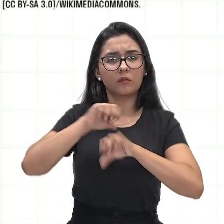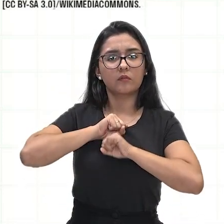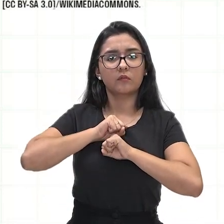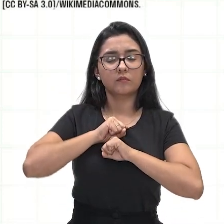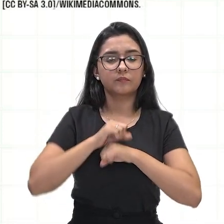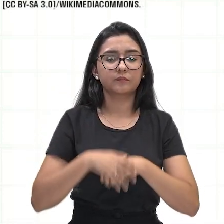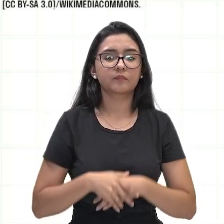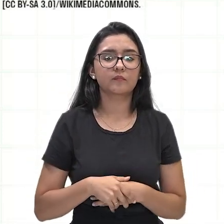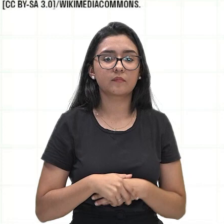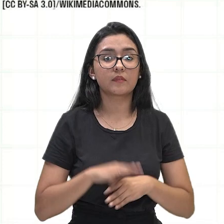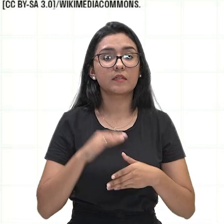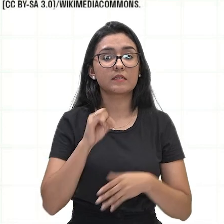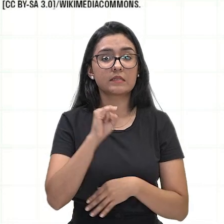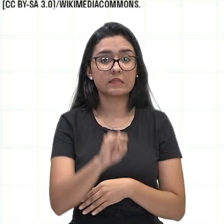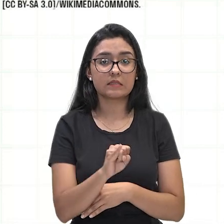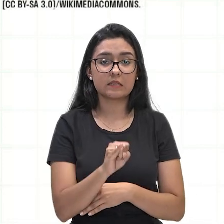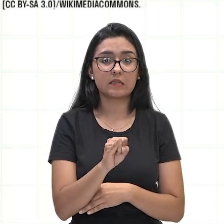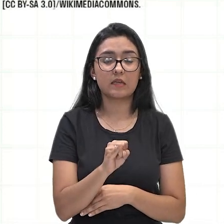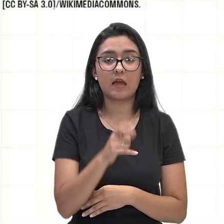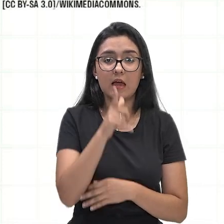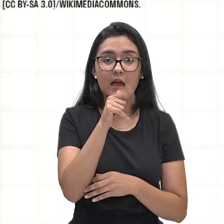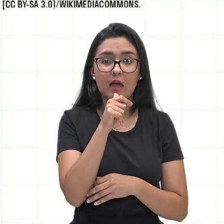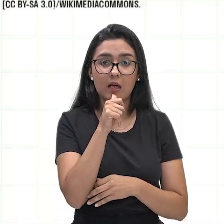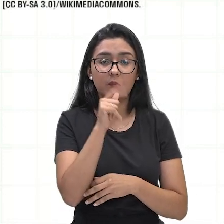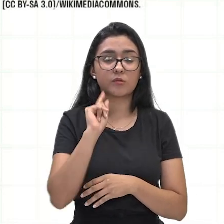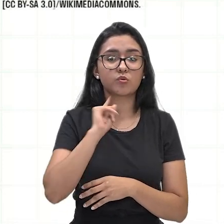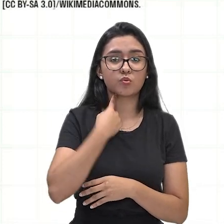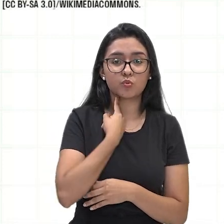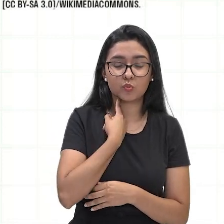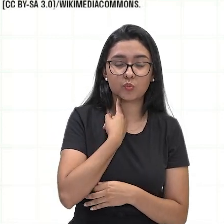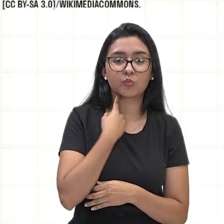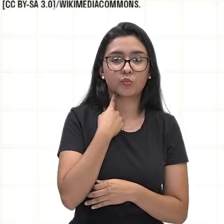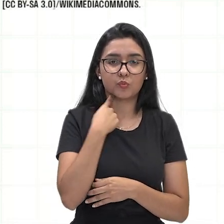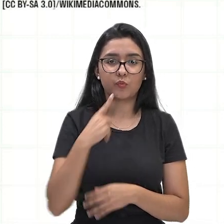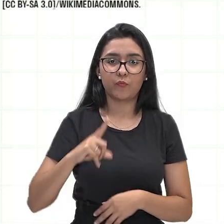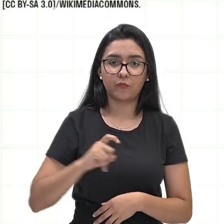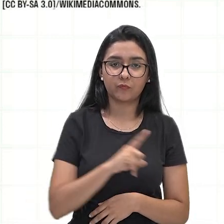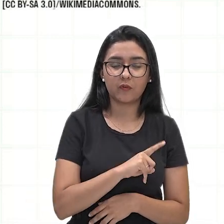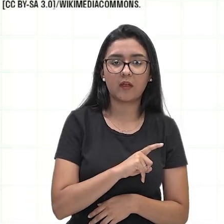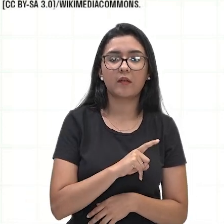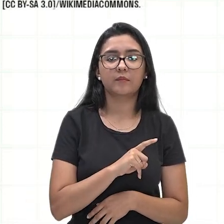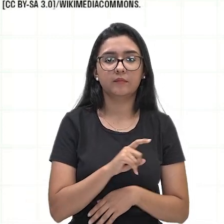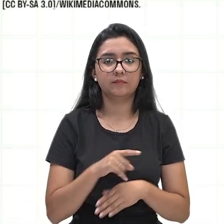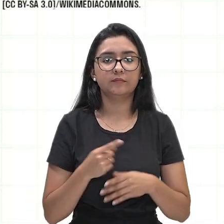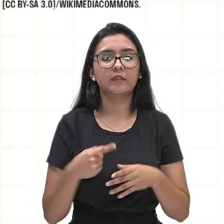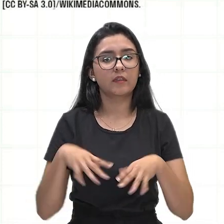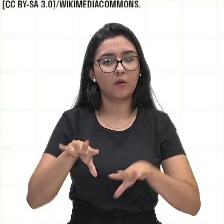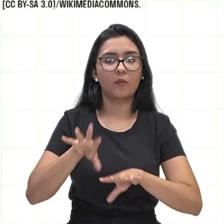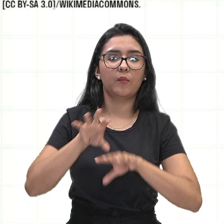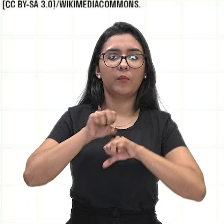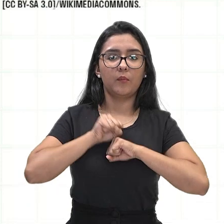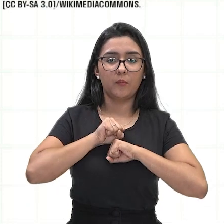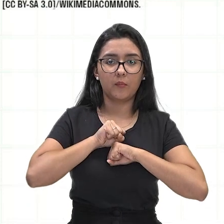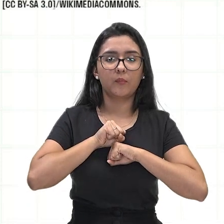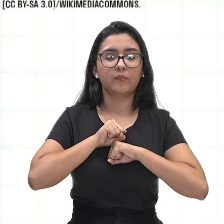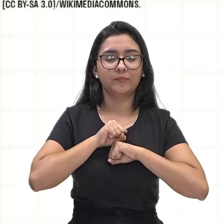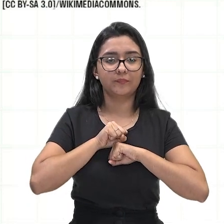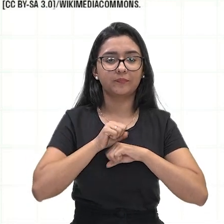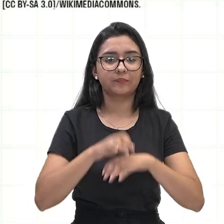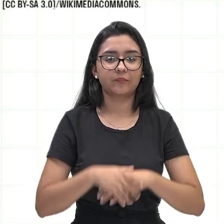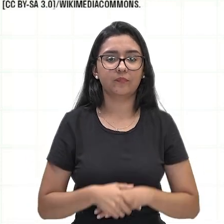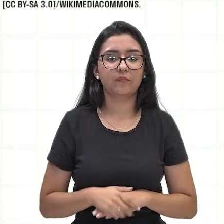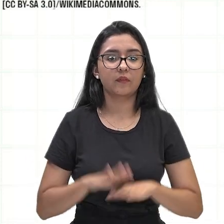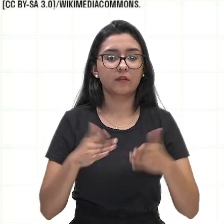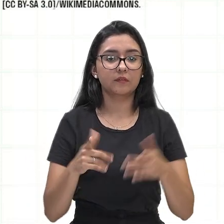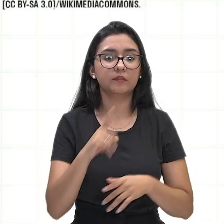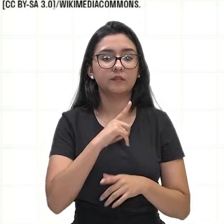infectados? Quando eles consomem água ou alimentos contaminados com os ovos desse animal. Então a gente